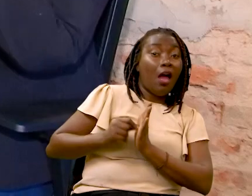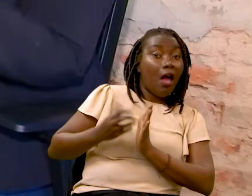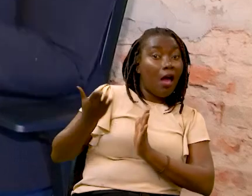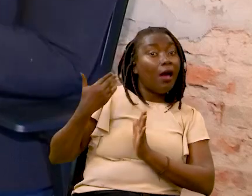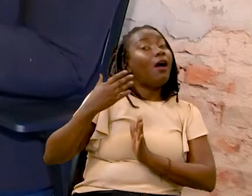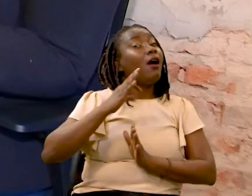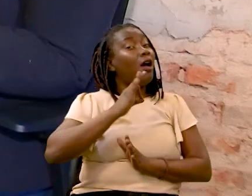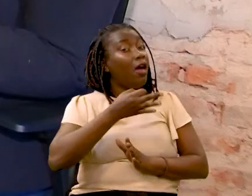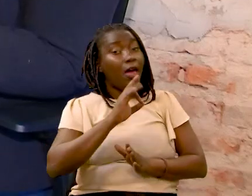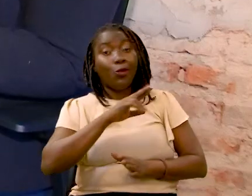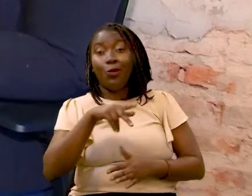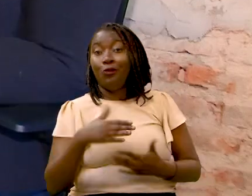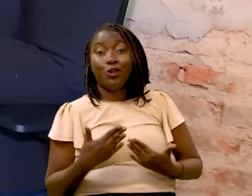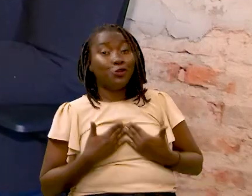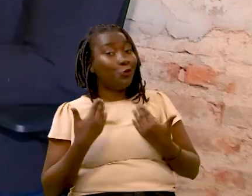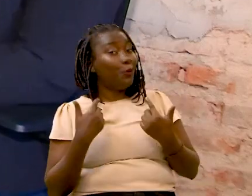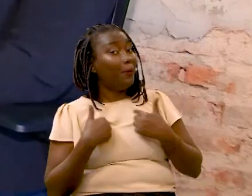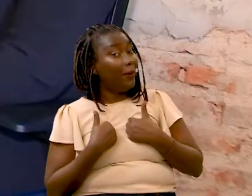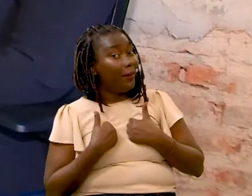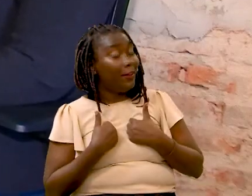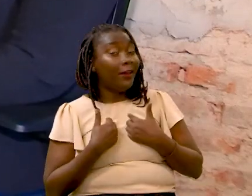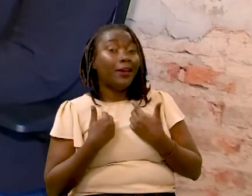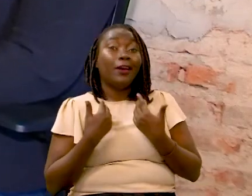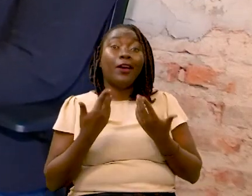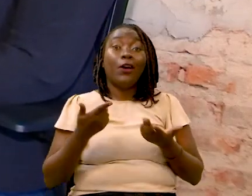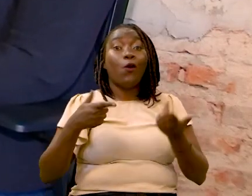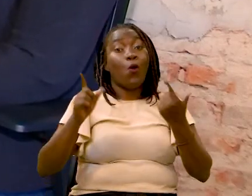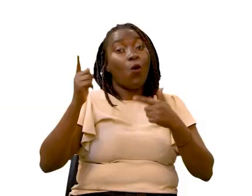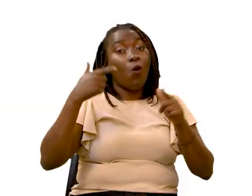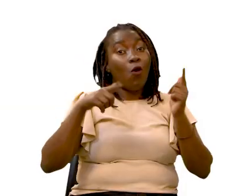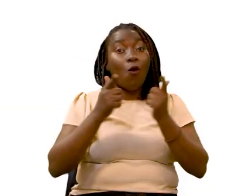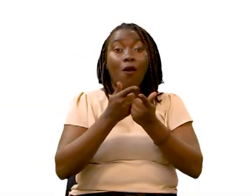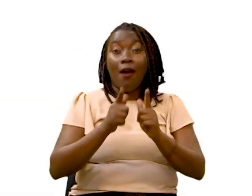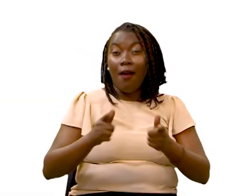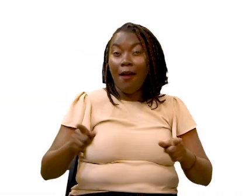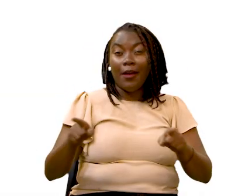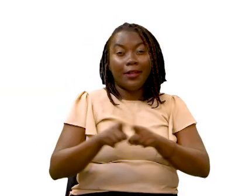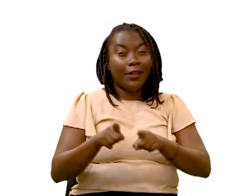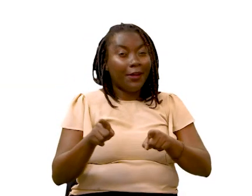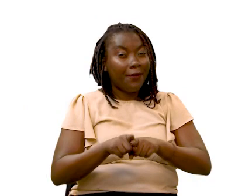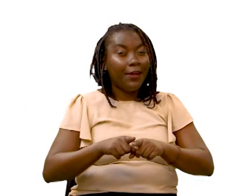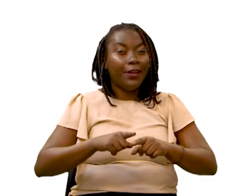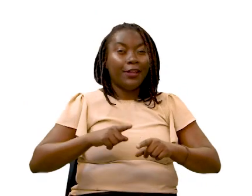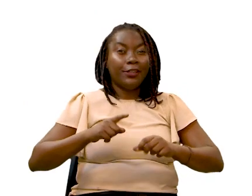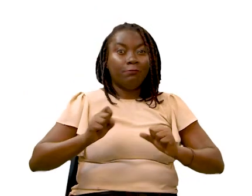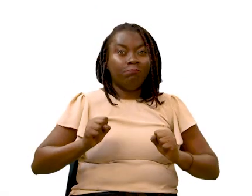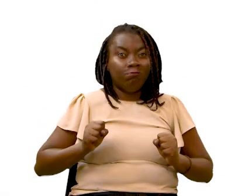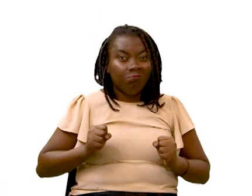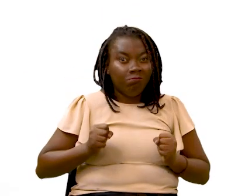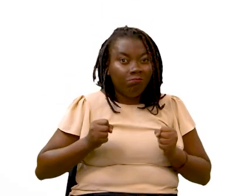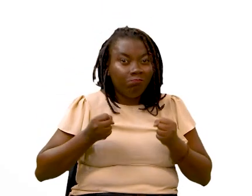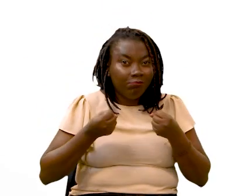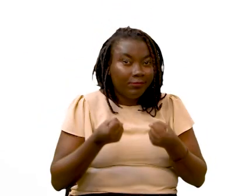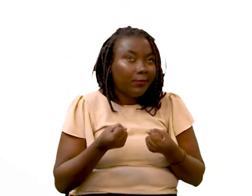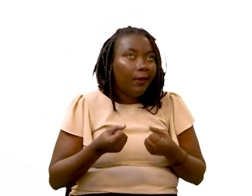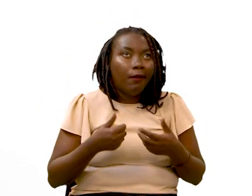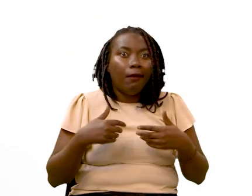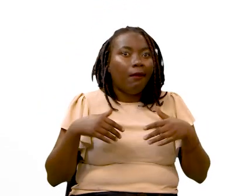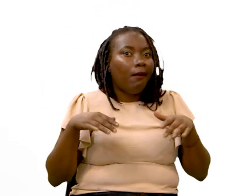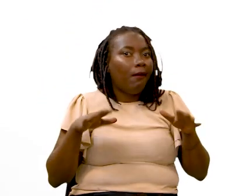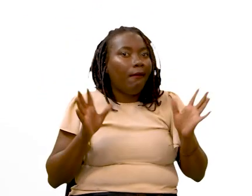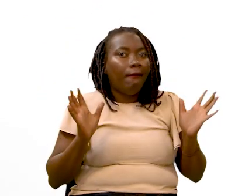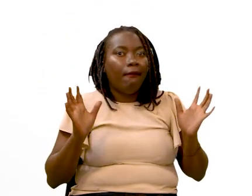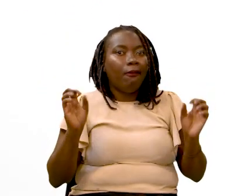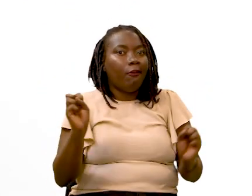já estava no digital. Exatamente, não foi surpresa para mim, né? Então, enquanto outras galerias talvez tiveram que correr atrás